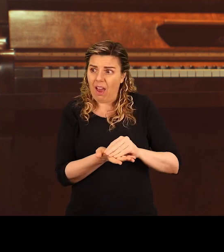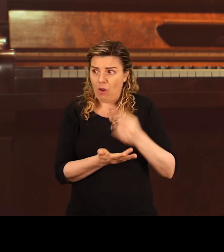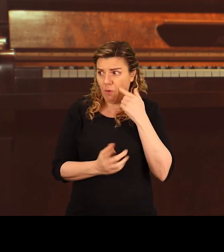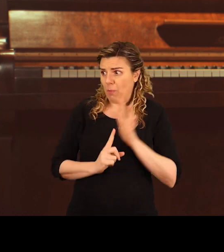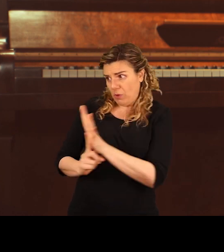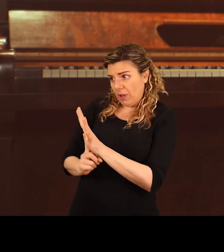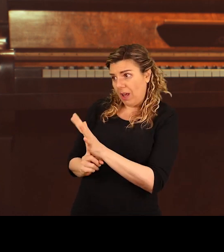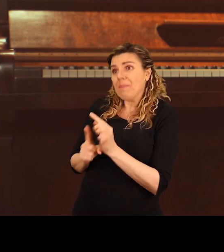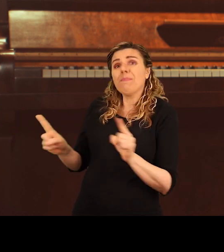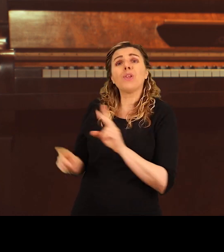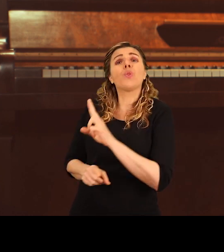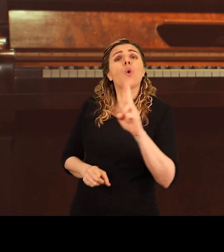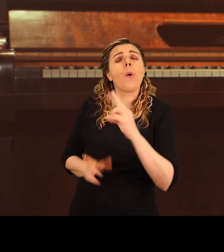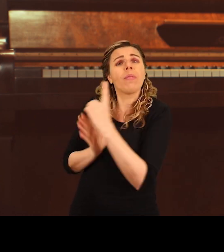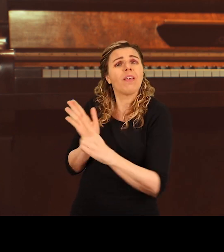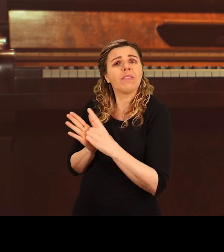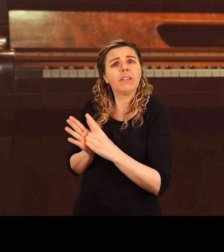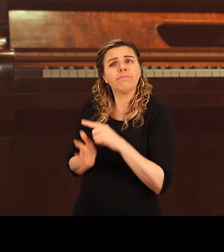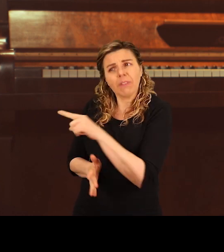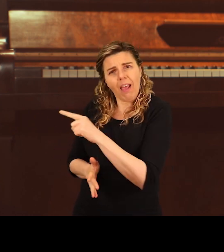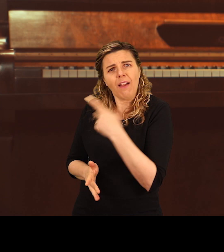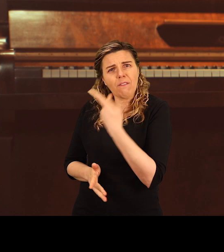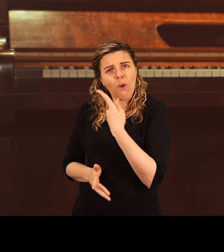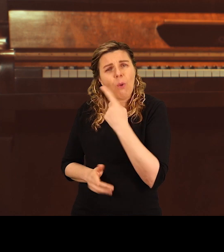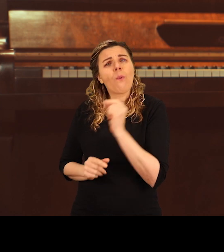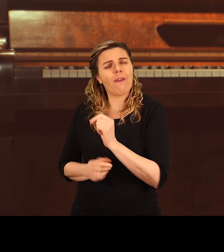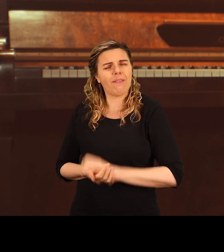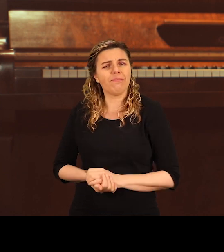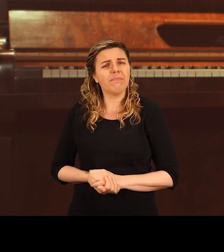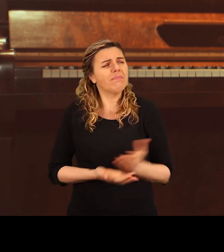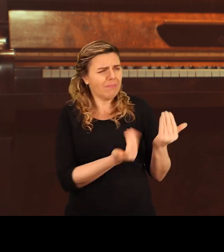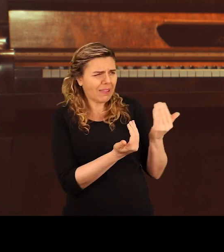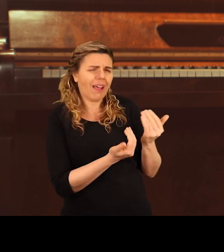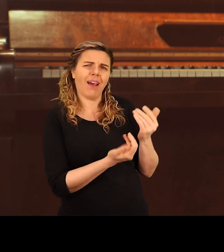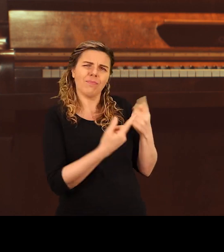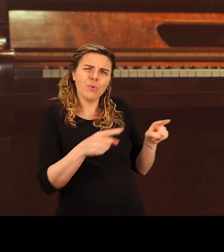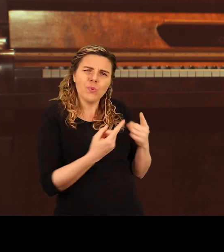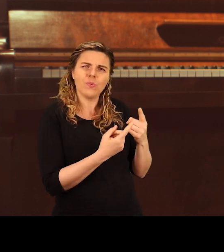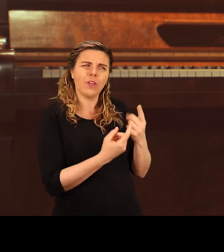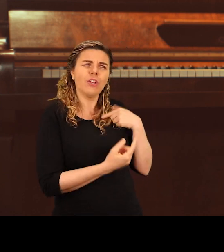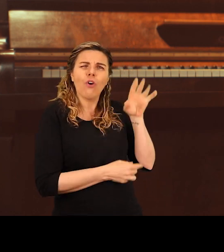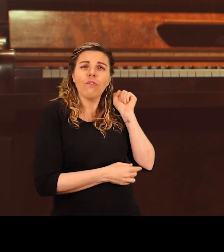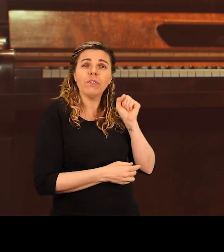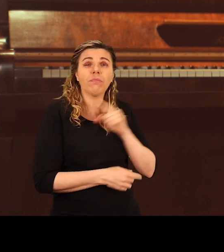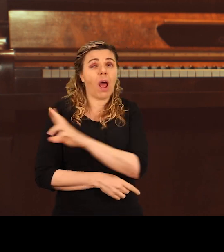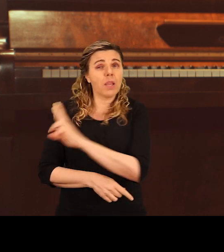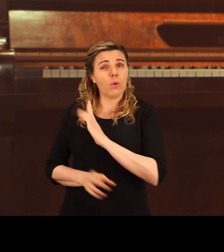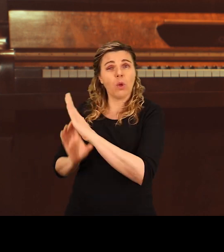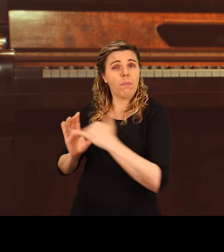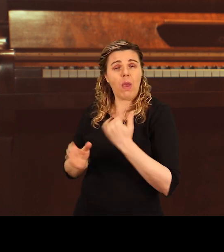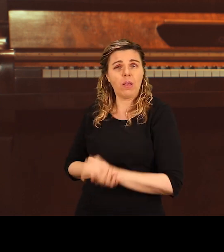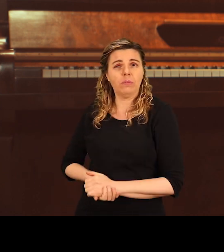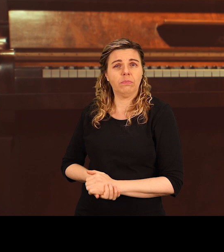mas eu não sei que nome eu dou para o disco. Aí ela disse, me manda as letras, deixa eu dar uma olhada, deixa eu dar uma ouvida. Ela só me respondeu o e-mail dizendo assim,